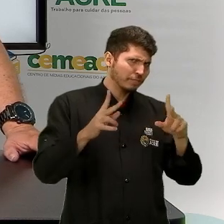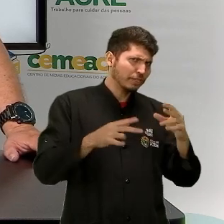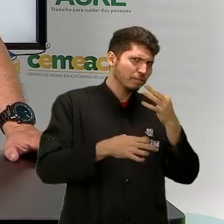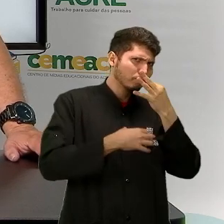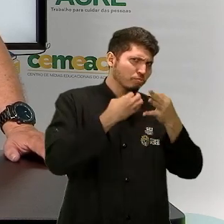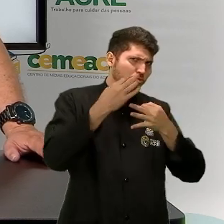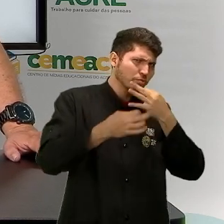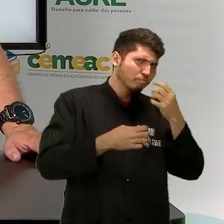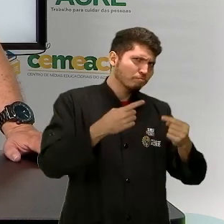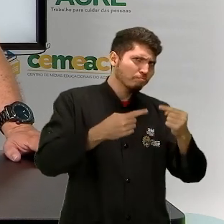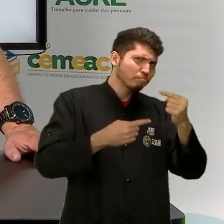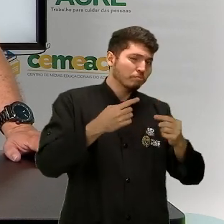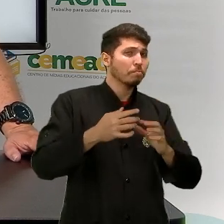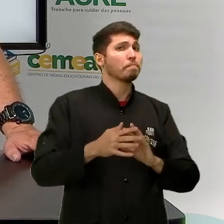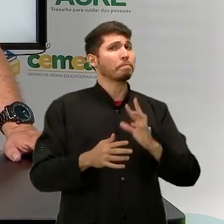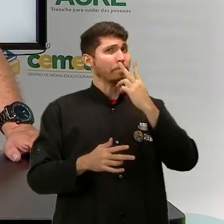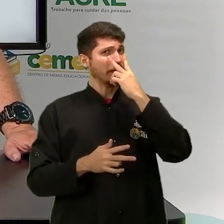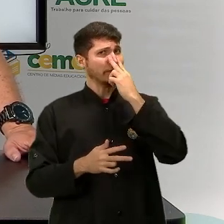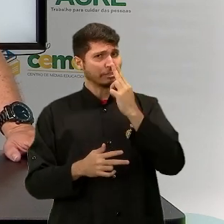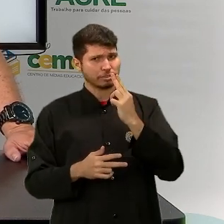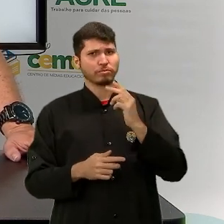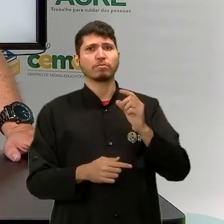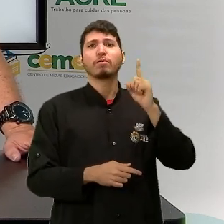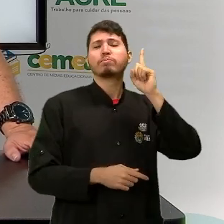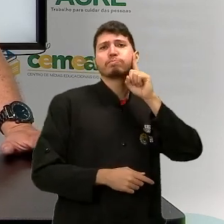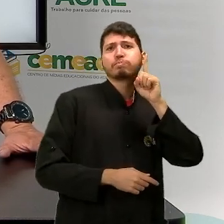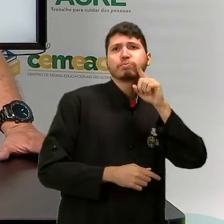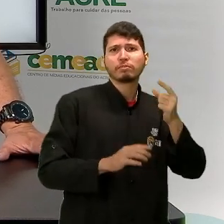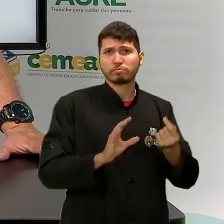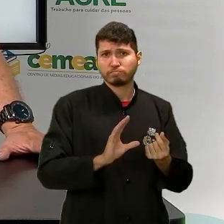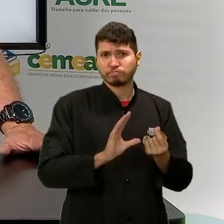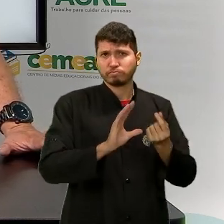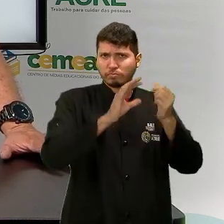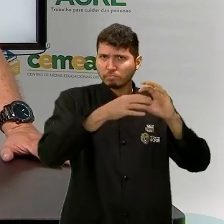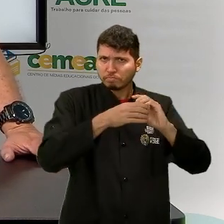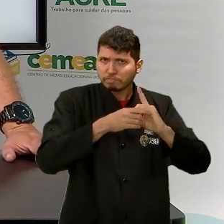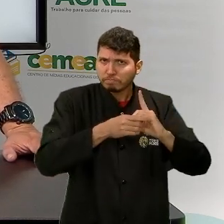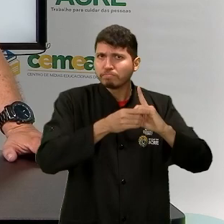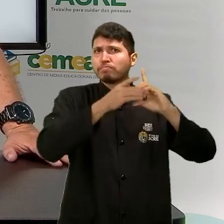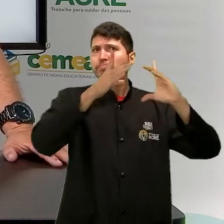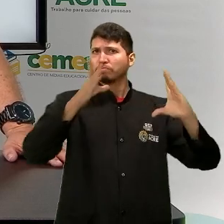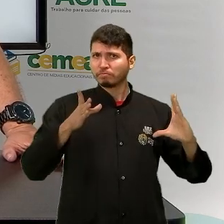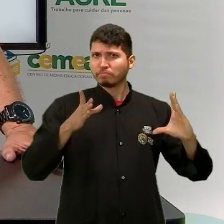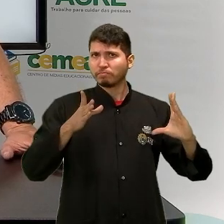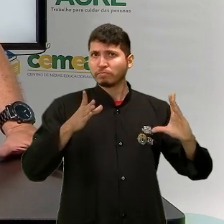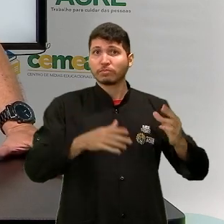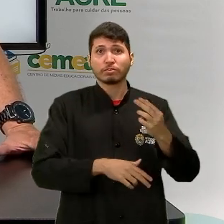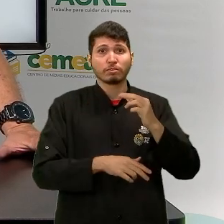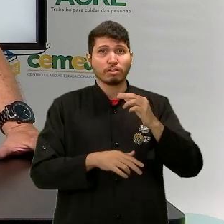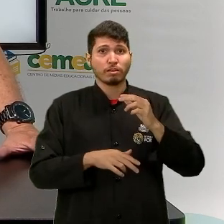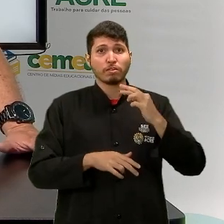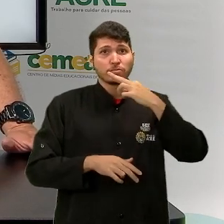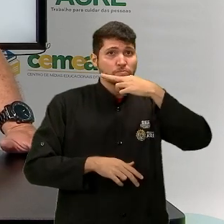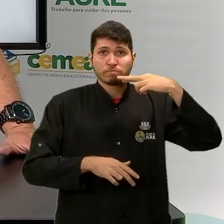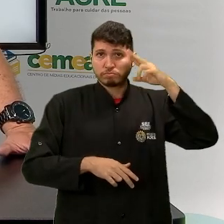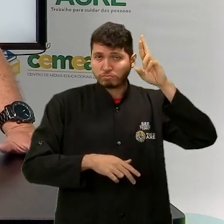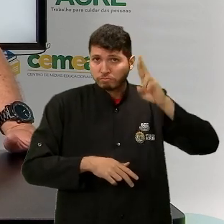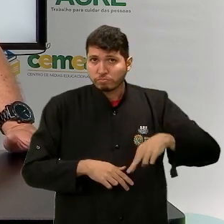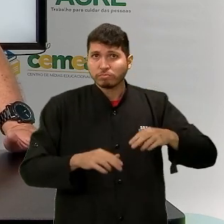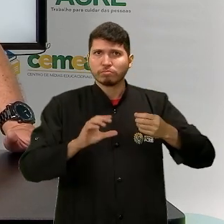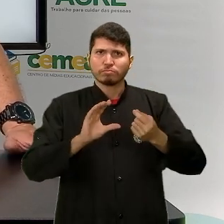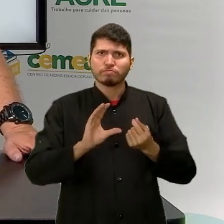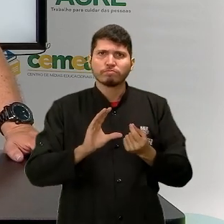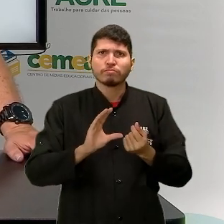Faz sentido. Bora pensar no seguinte: Estados Unidos é um país capitalista democrático. Ok. A Rússia, atualmente,